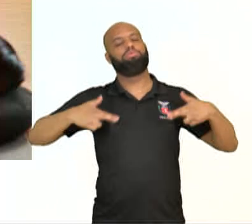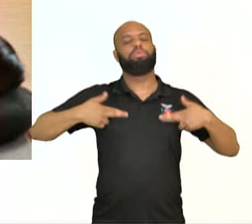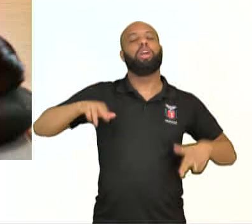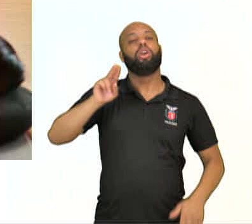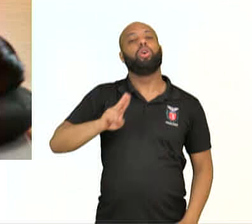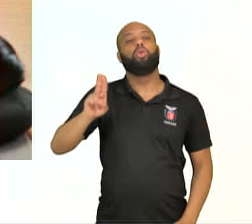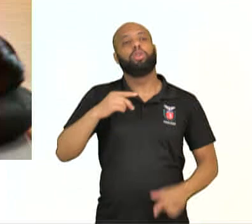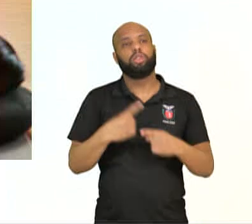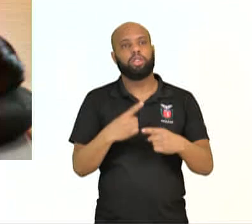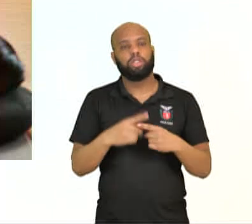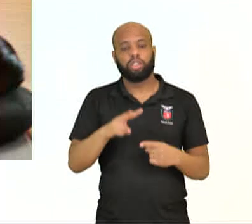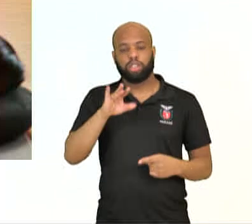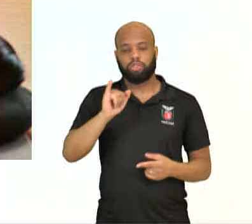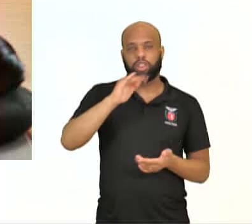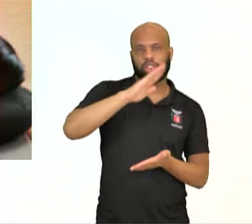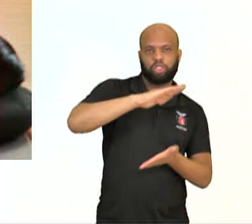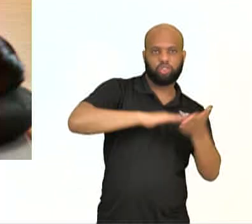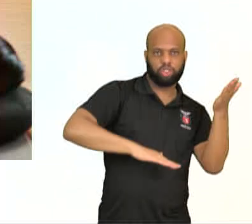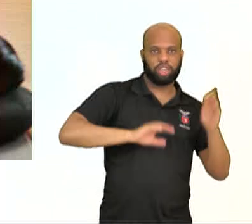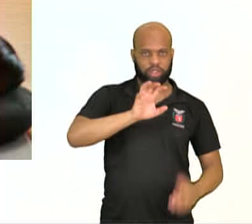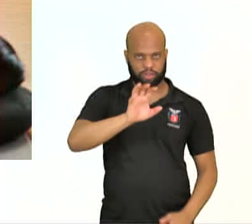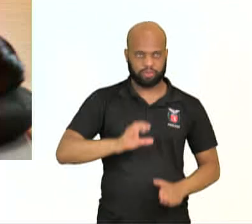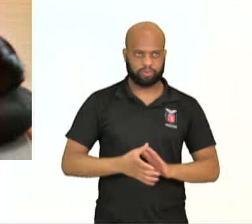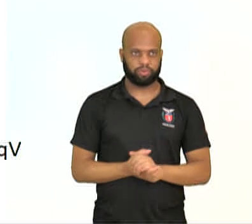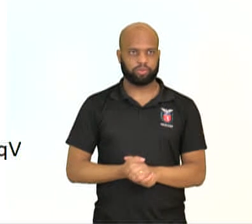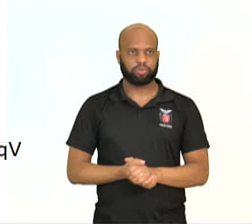indicadas para eliminar essas tensões.